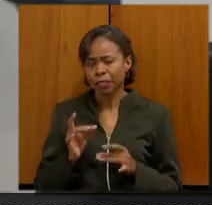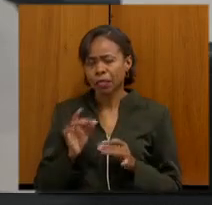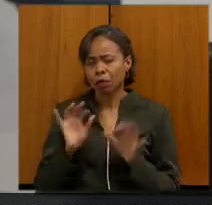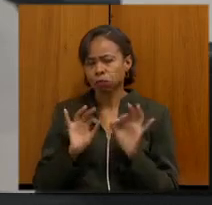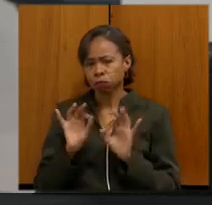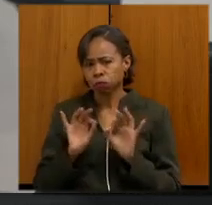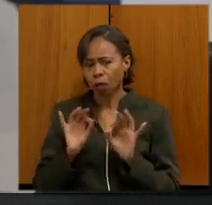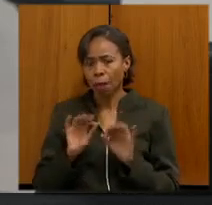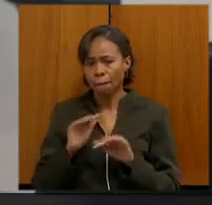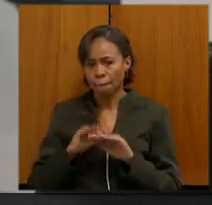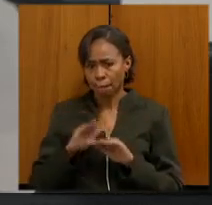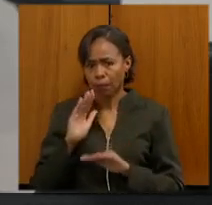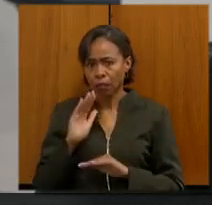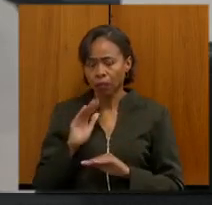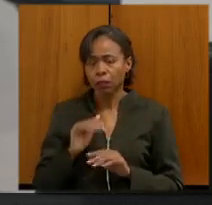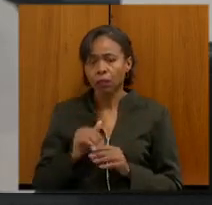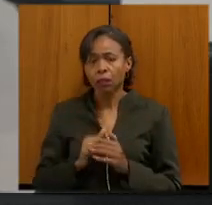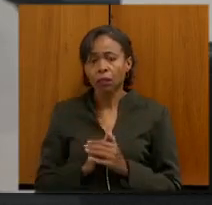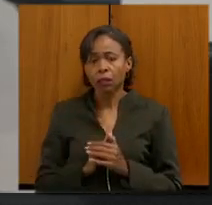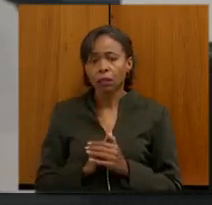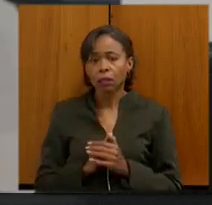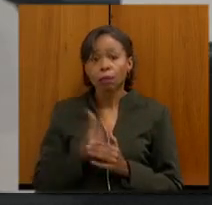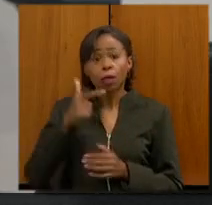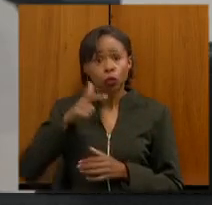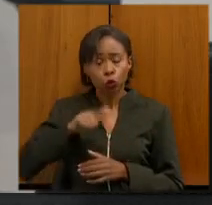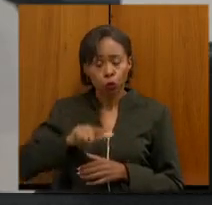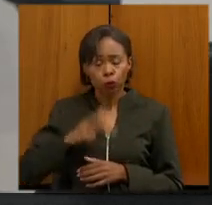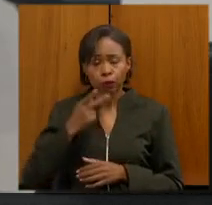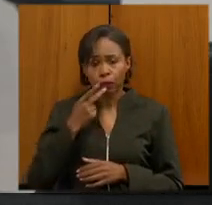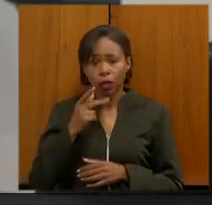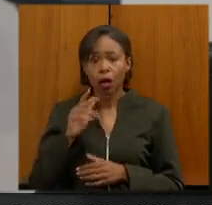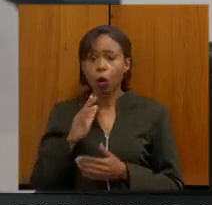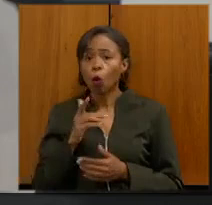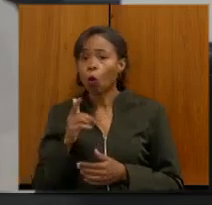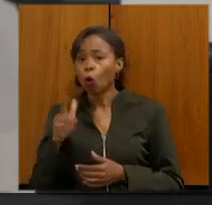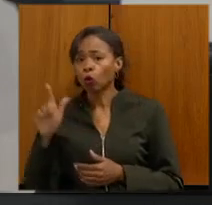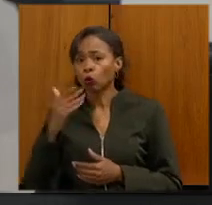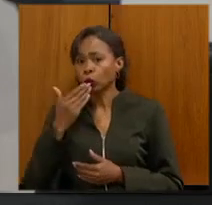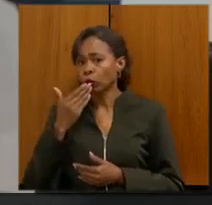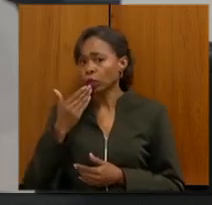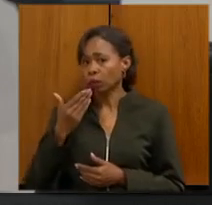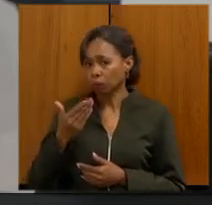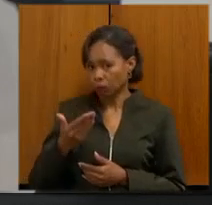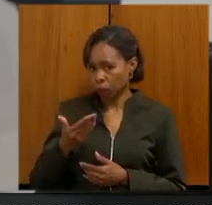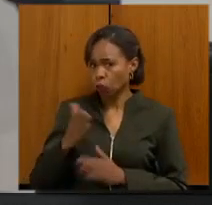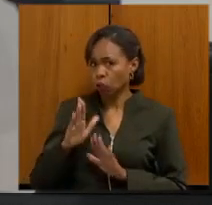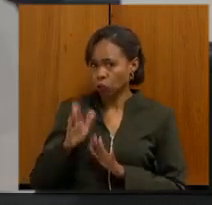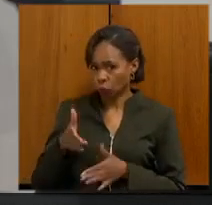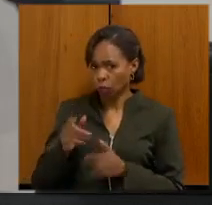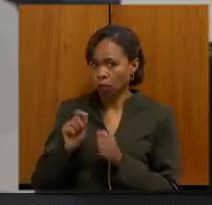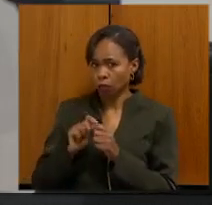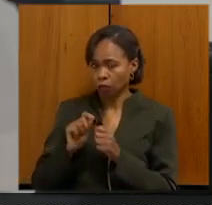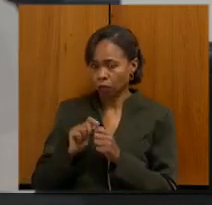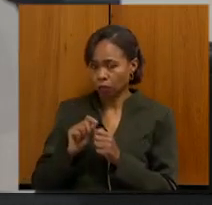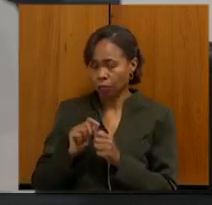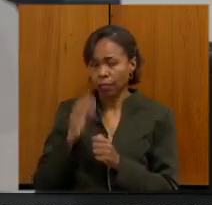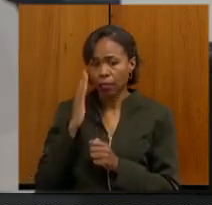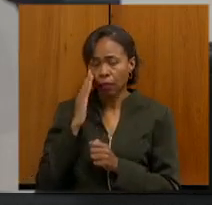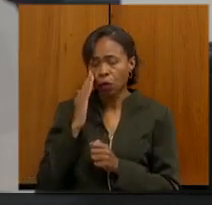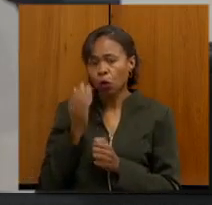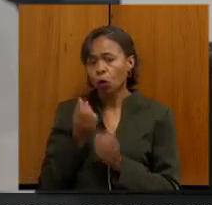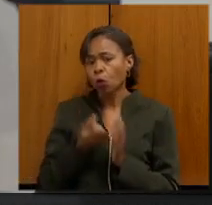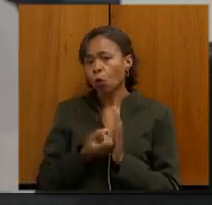cima da hora mas reforçar requerimento para a gente já havia feito né que é saber quantos